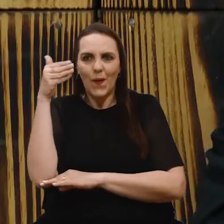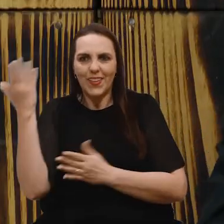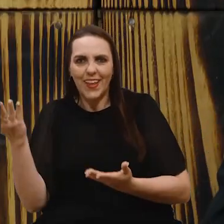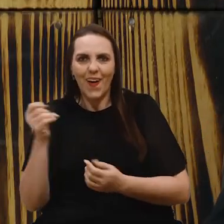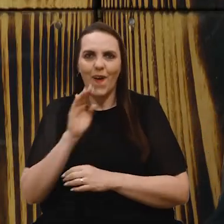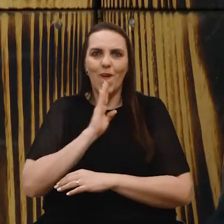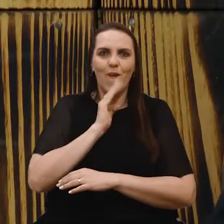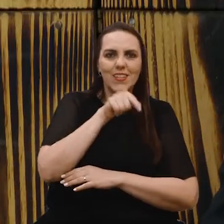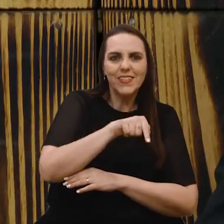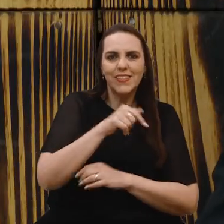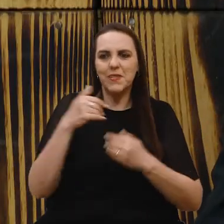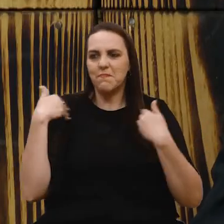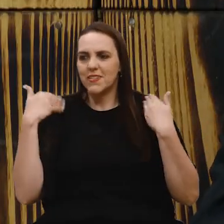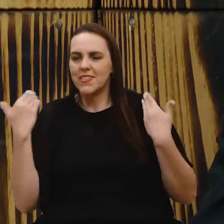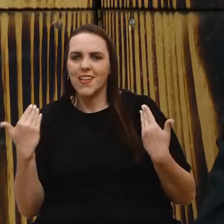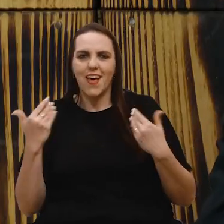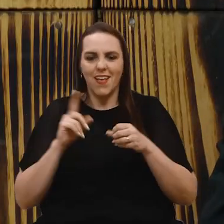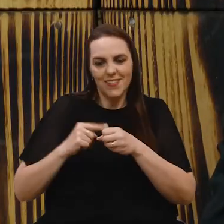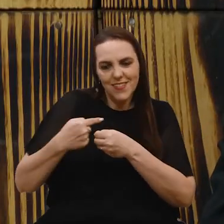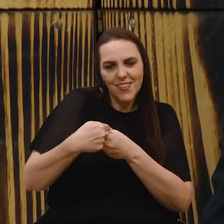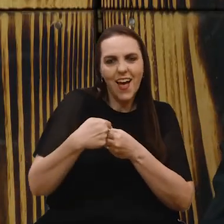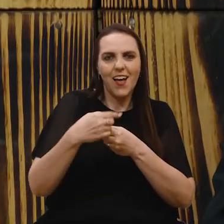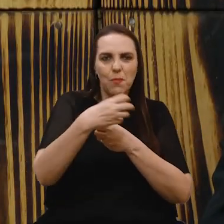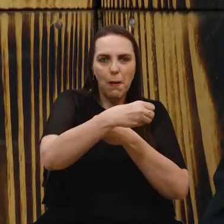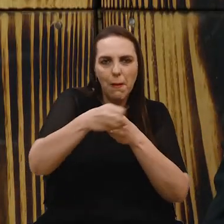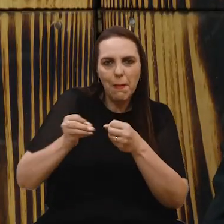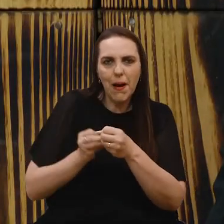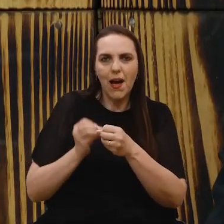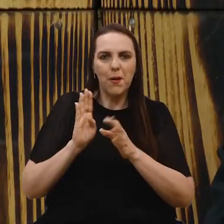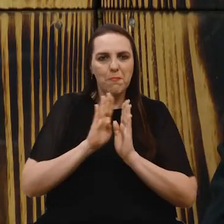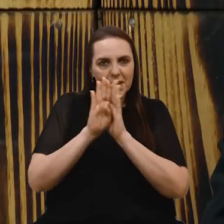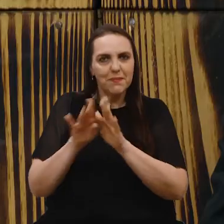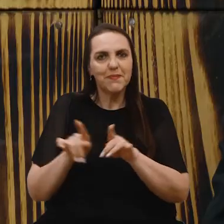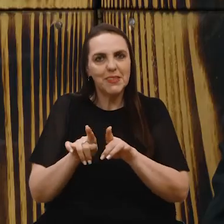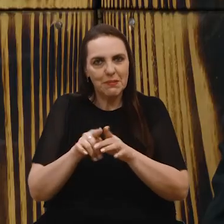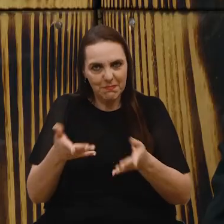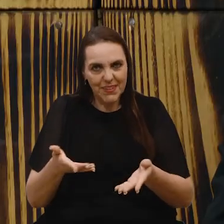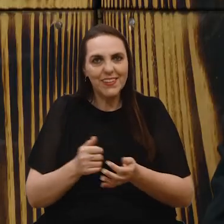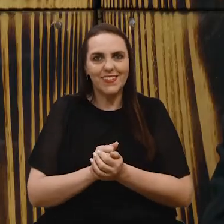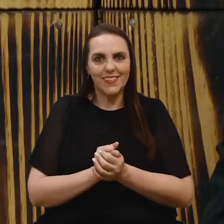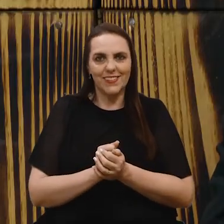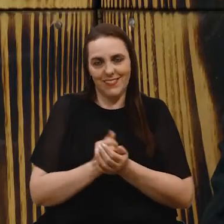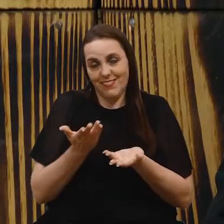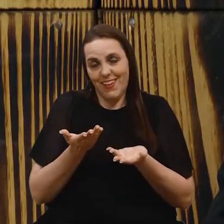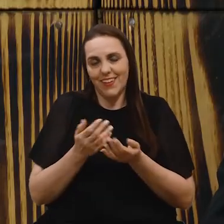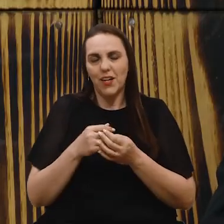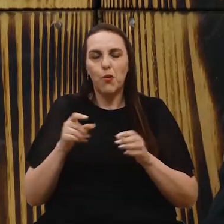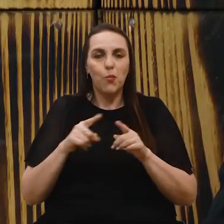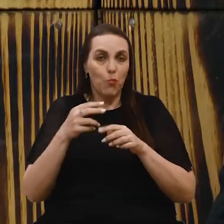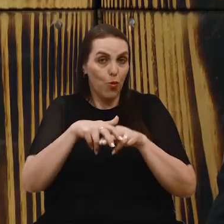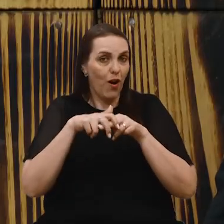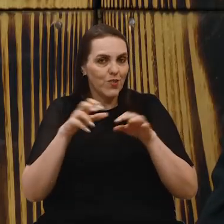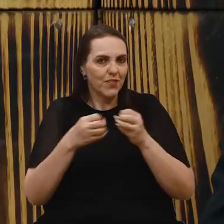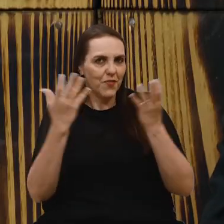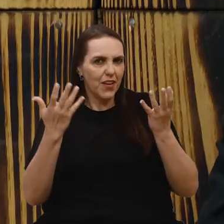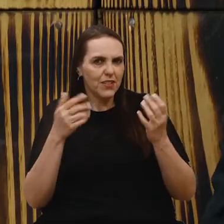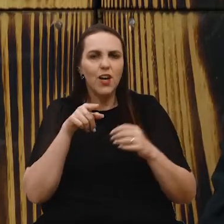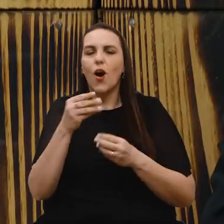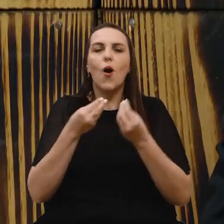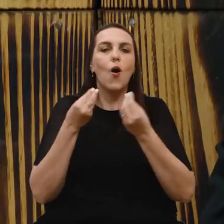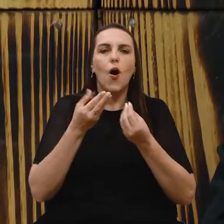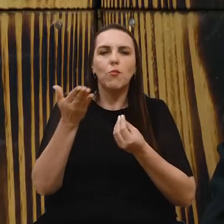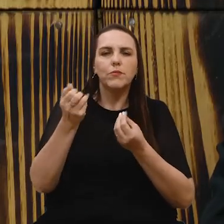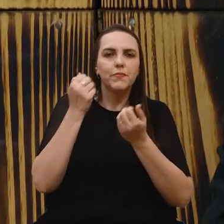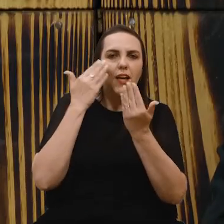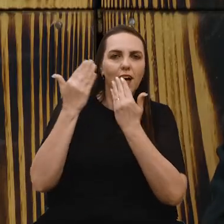tal, conheci tal coisa. Outros municípios aqui da região também se beneficiam direto e diretamente com a festa. Como é que a